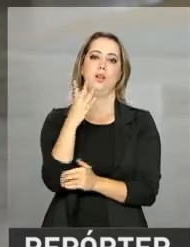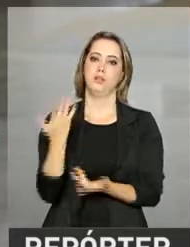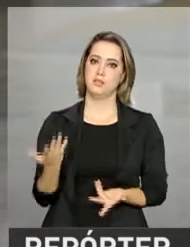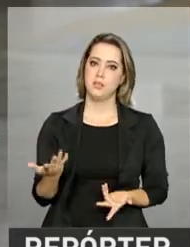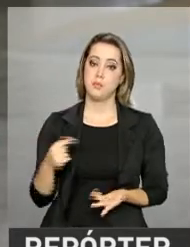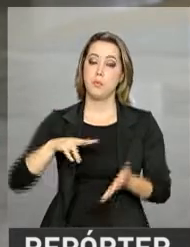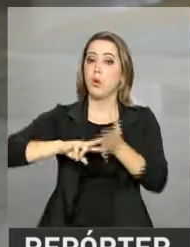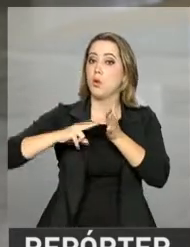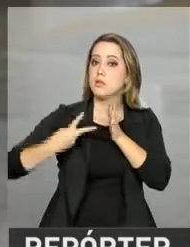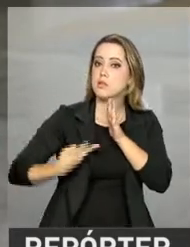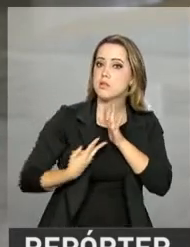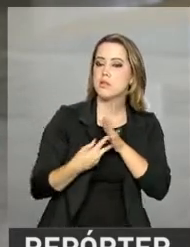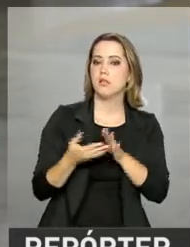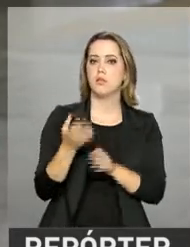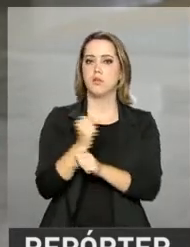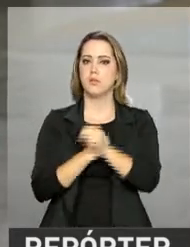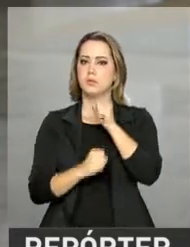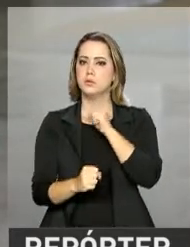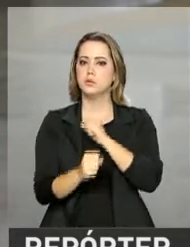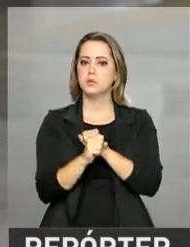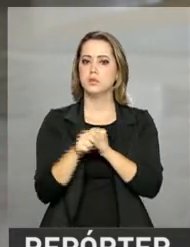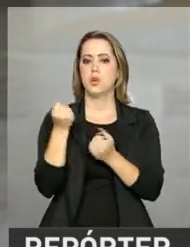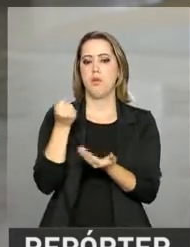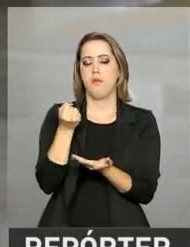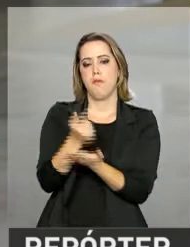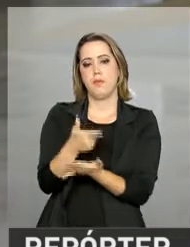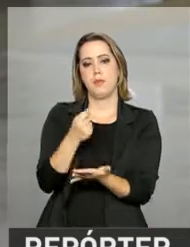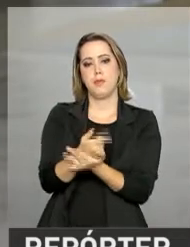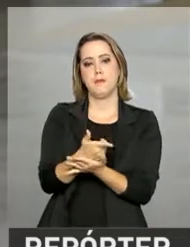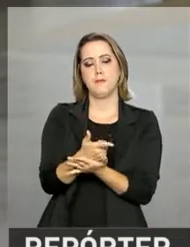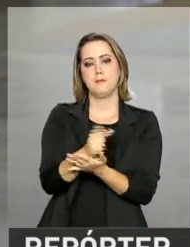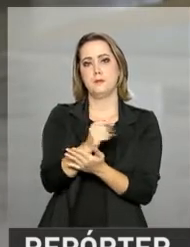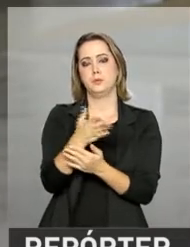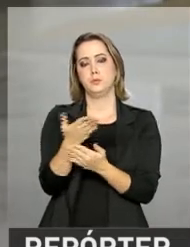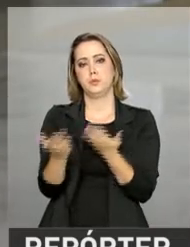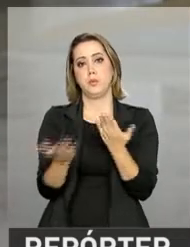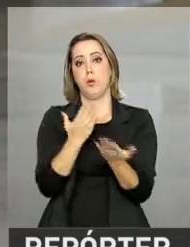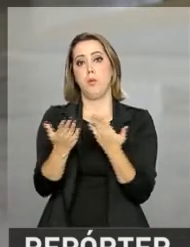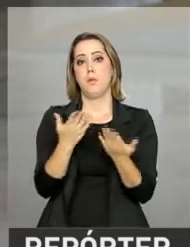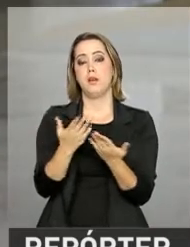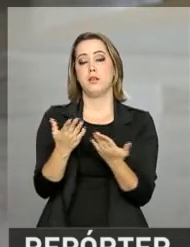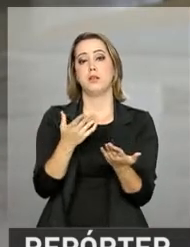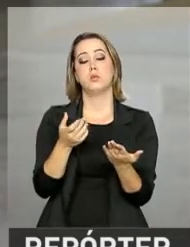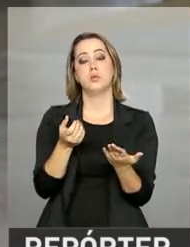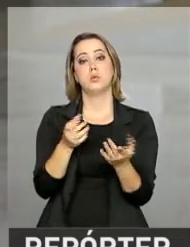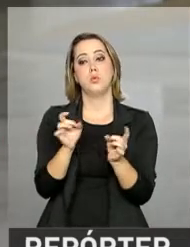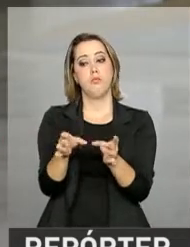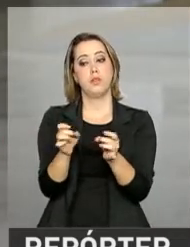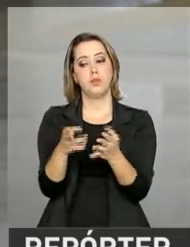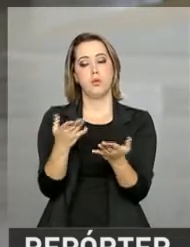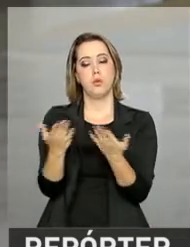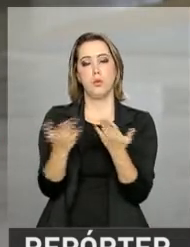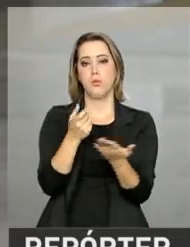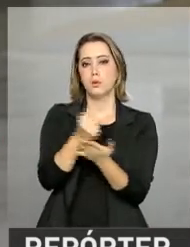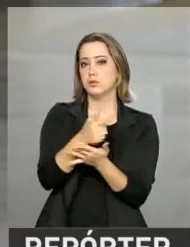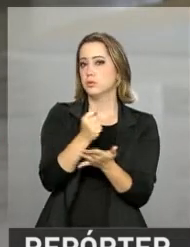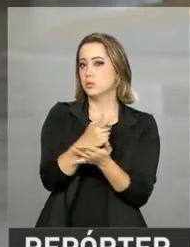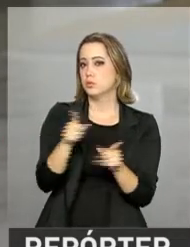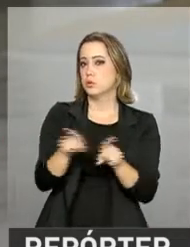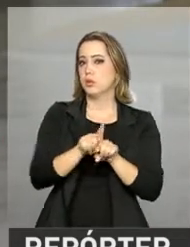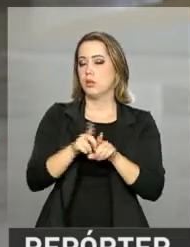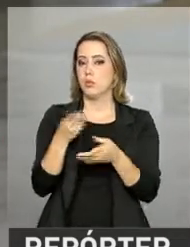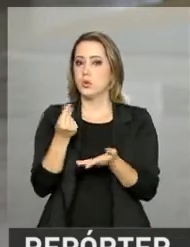brasil vai vender mais do que comprar do exterior e investimentos estrangeiros diretos aqueles que vão